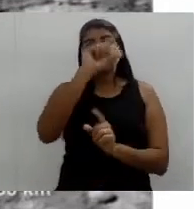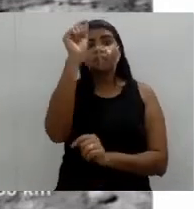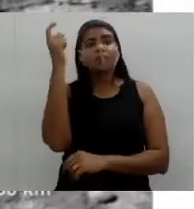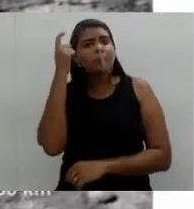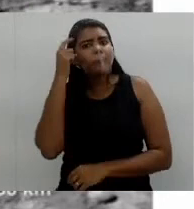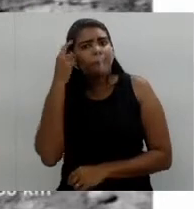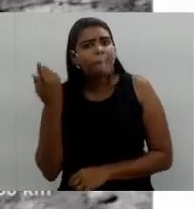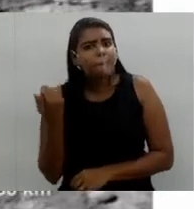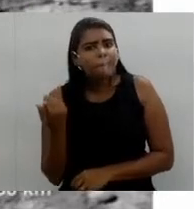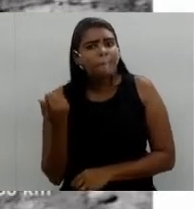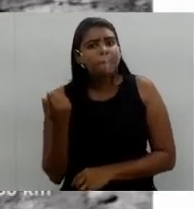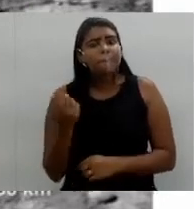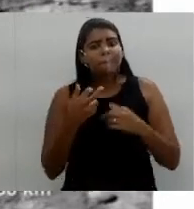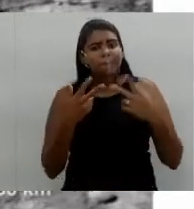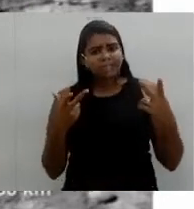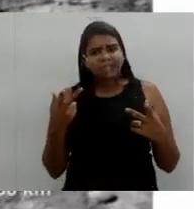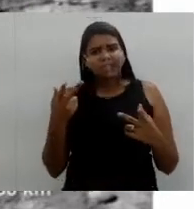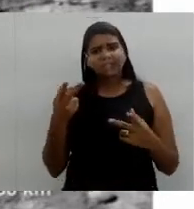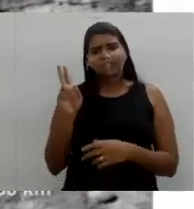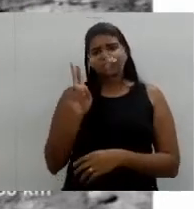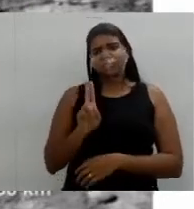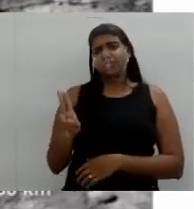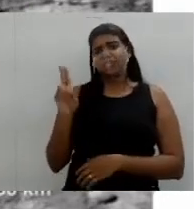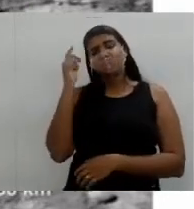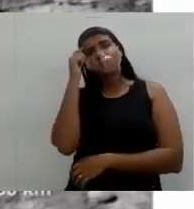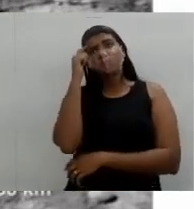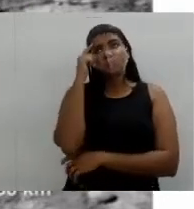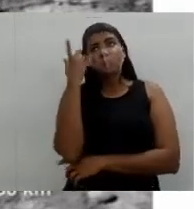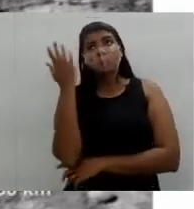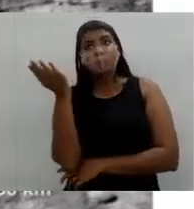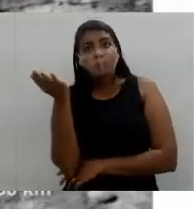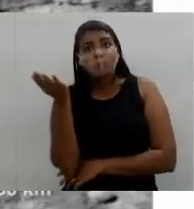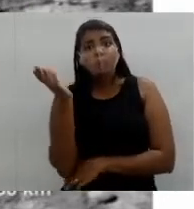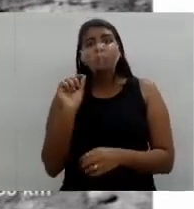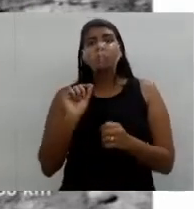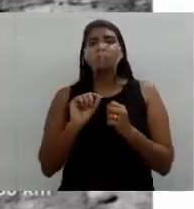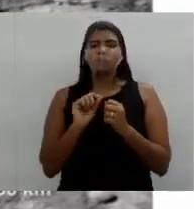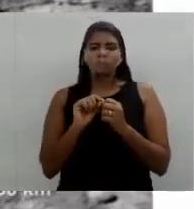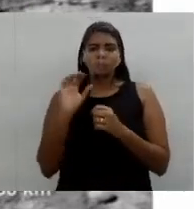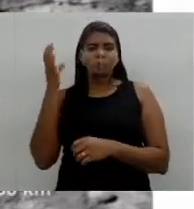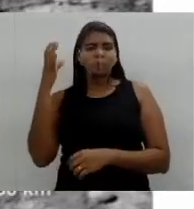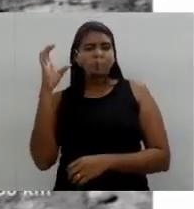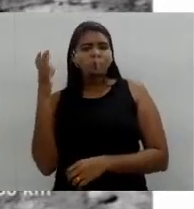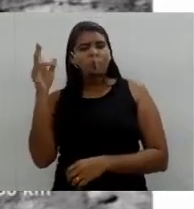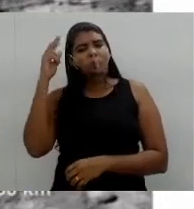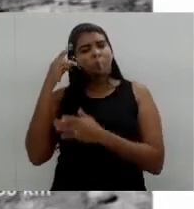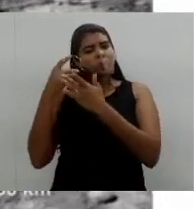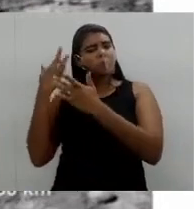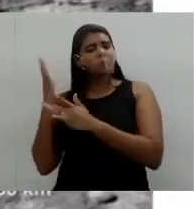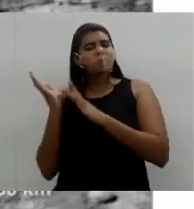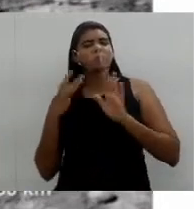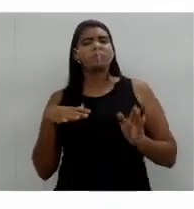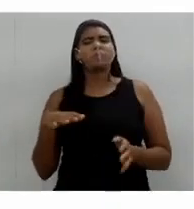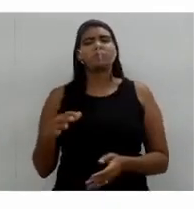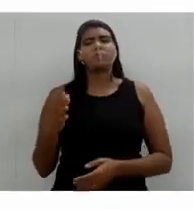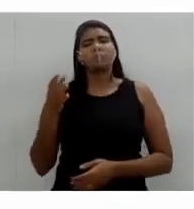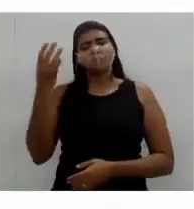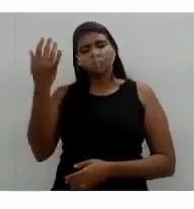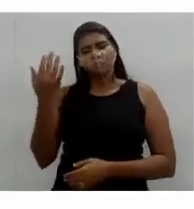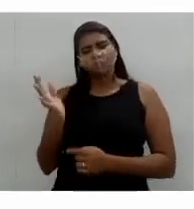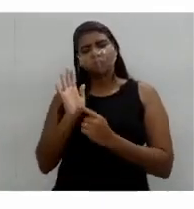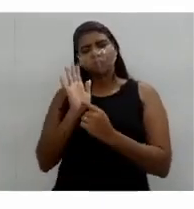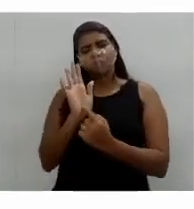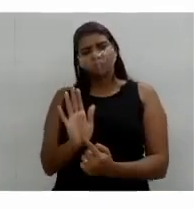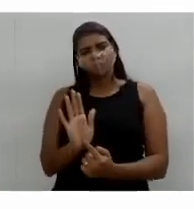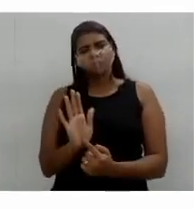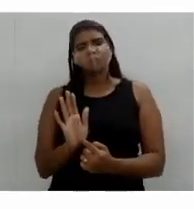e são questões que as pessoas usam para colocar em dúvida esse feito científico histórico, né? Então a gente pode trazer aqui